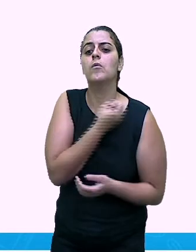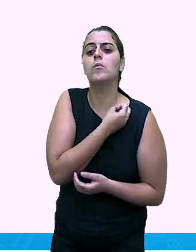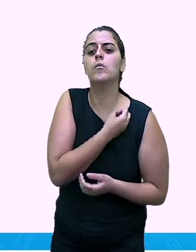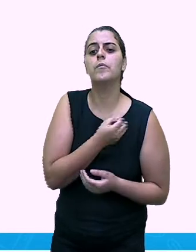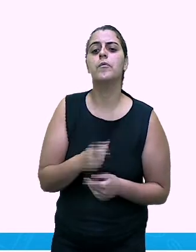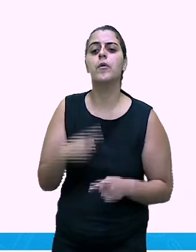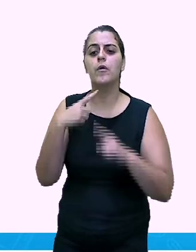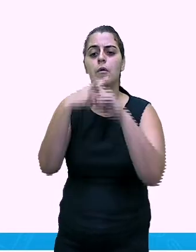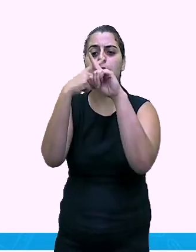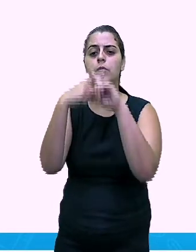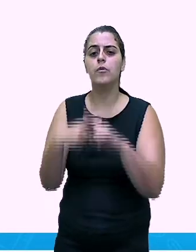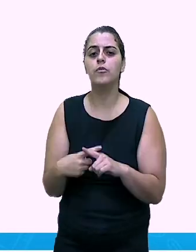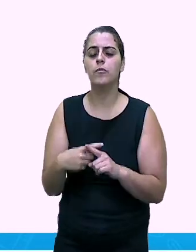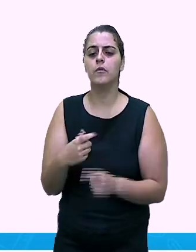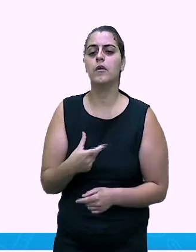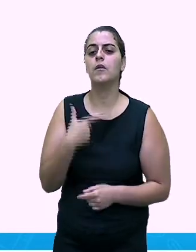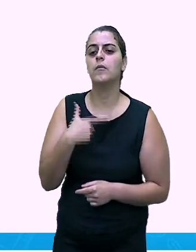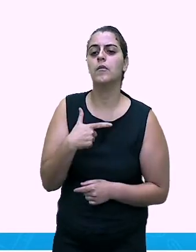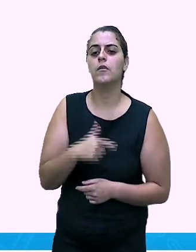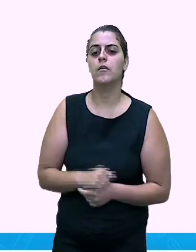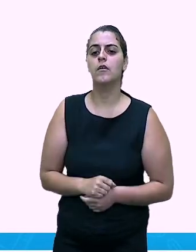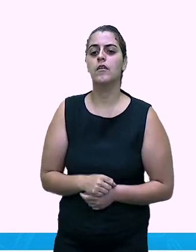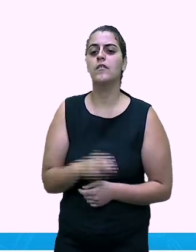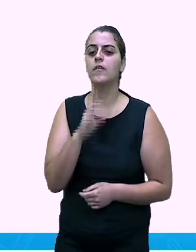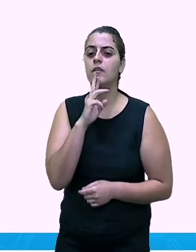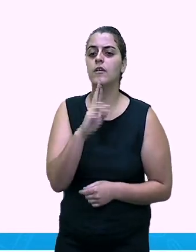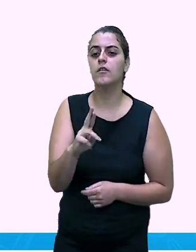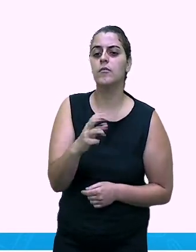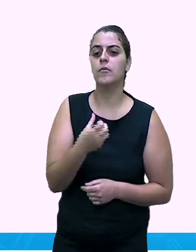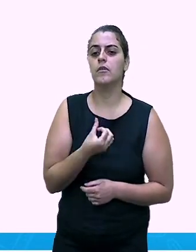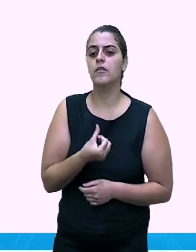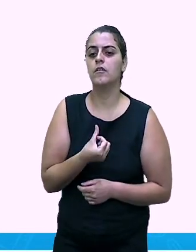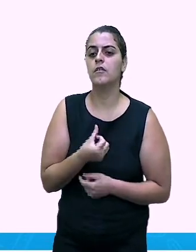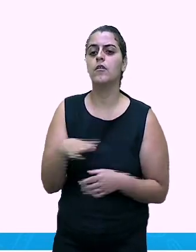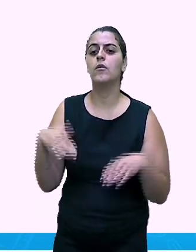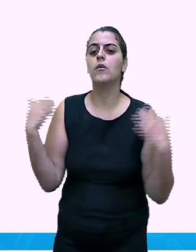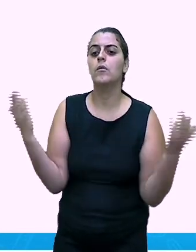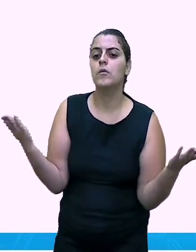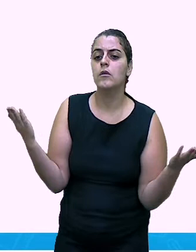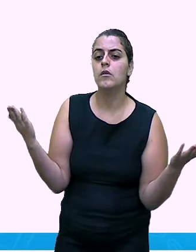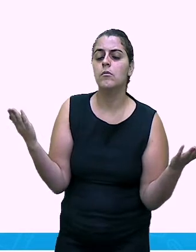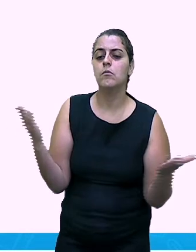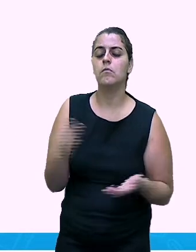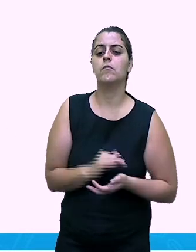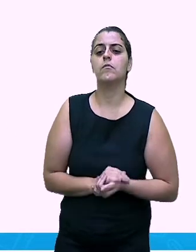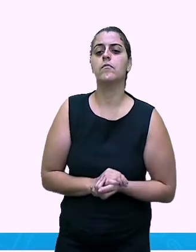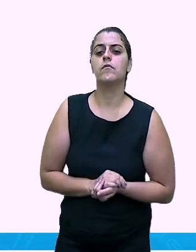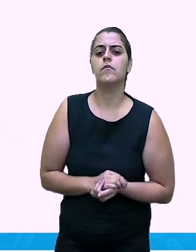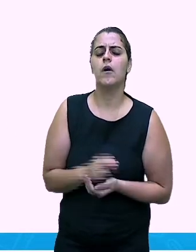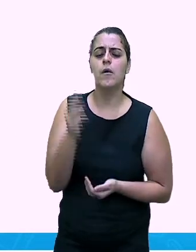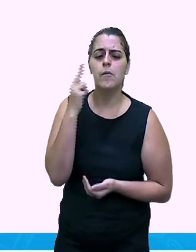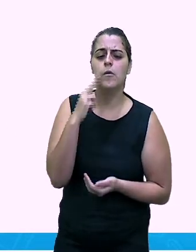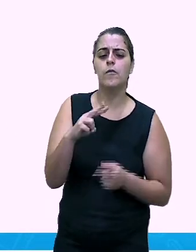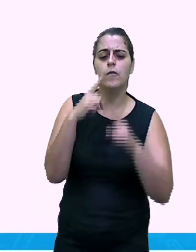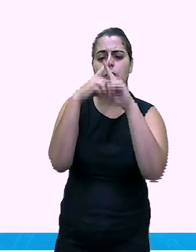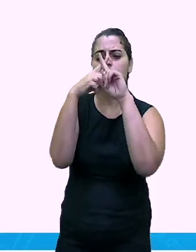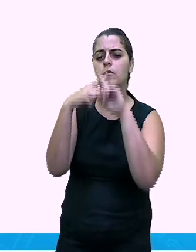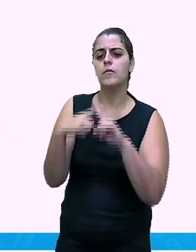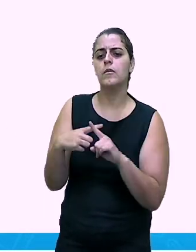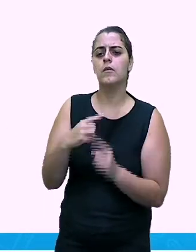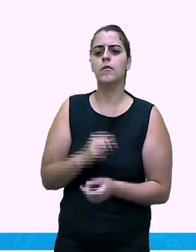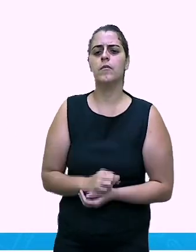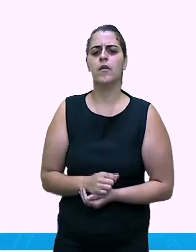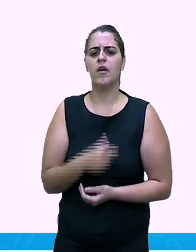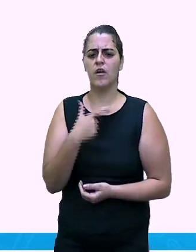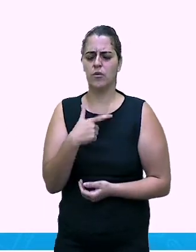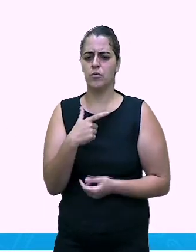ao multiplicar por 2, eu vou ter exatamente 6? Então, vamos olhar na tabuada. É